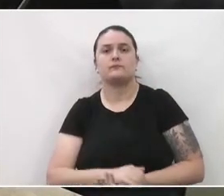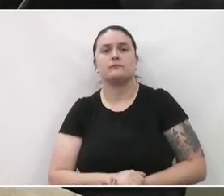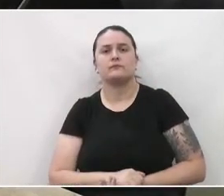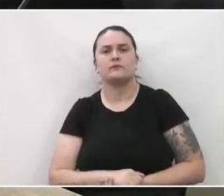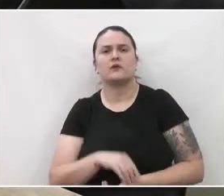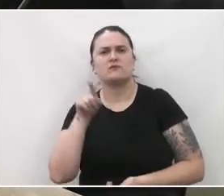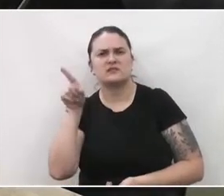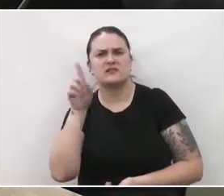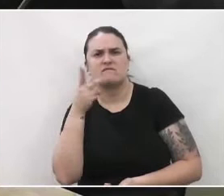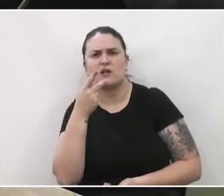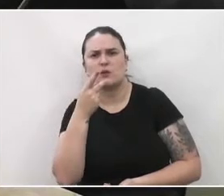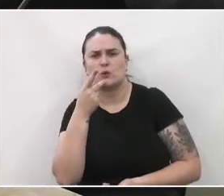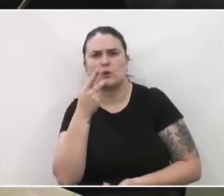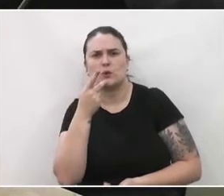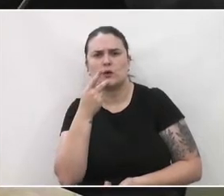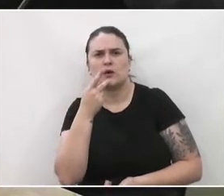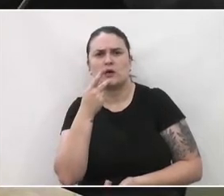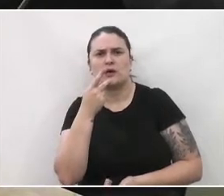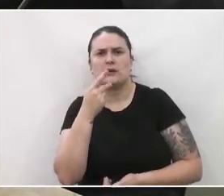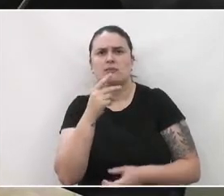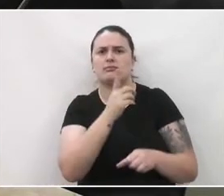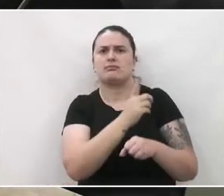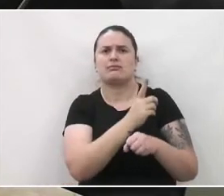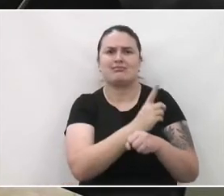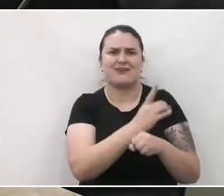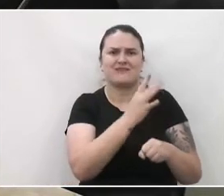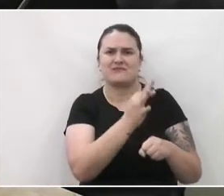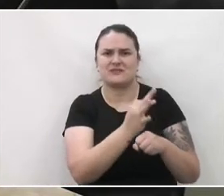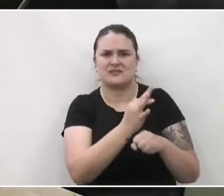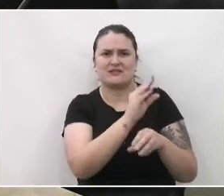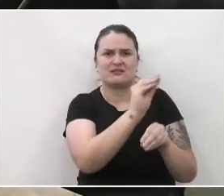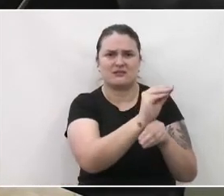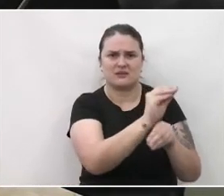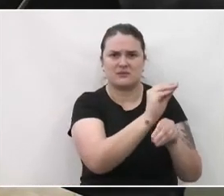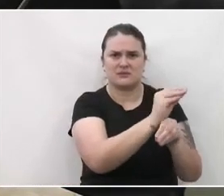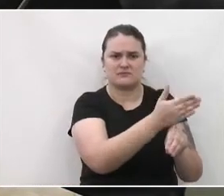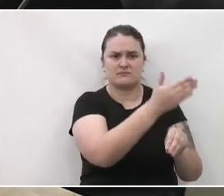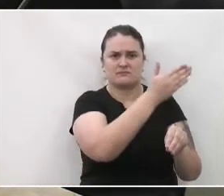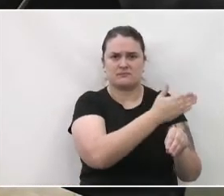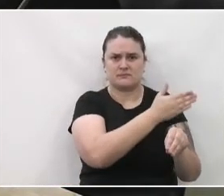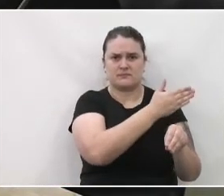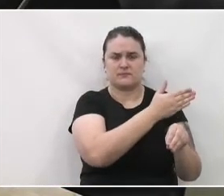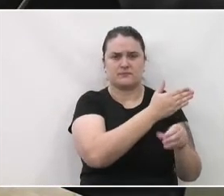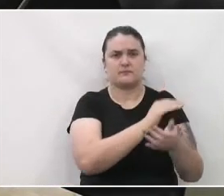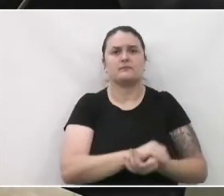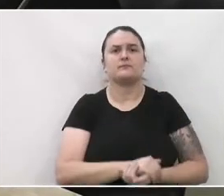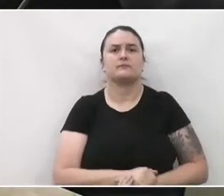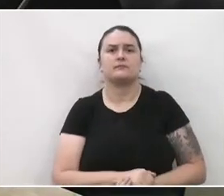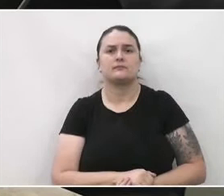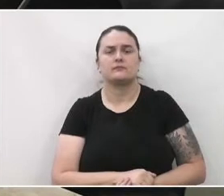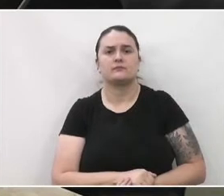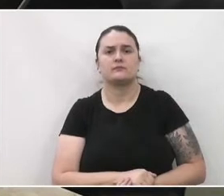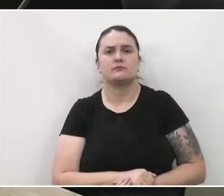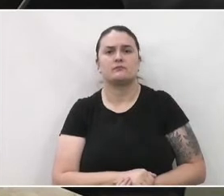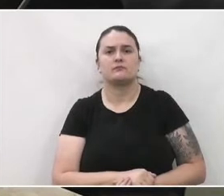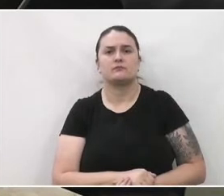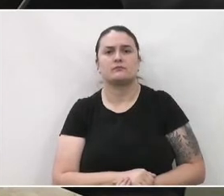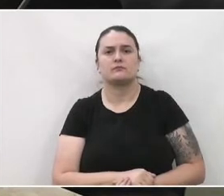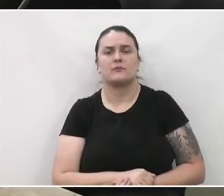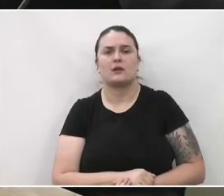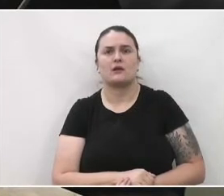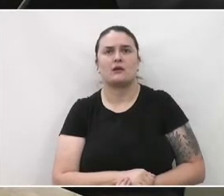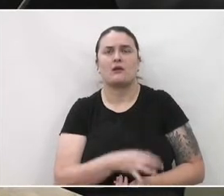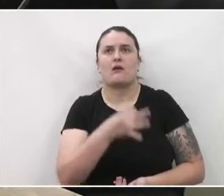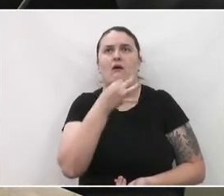O senhor disse que não é a favor, que não defende o tratamento precoce, certo? Eu quero que o senhor entre